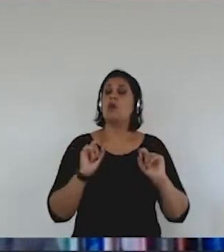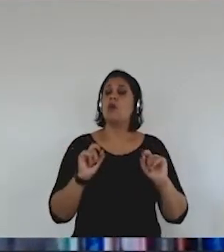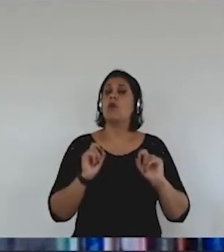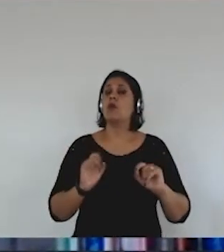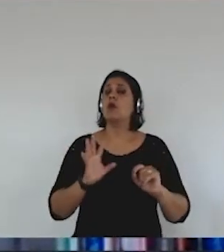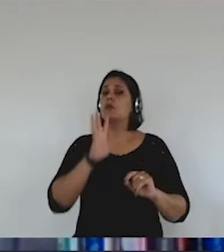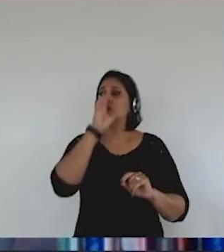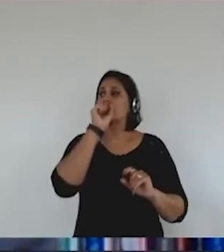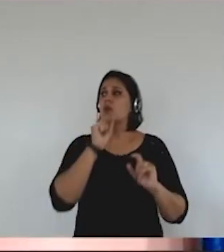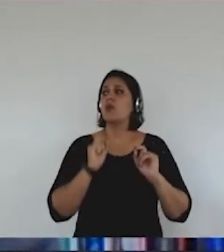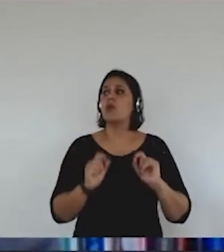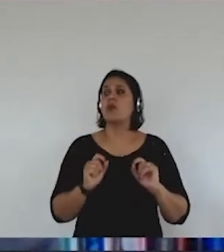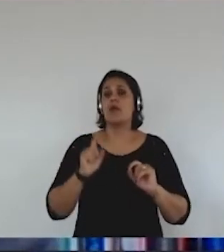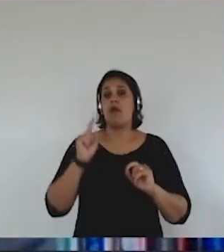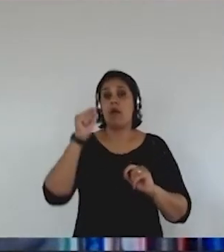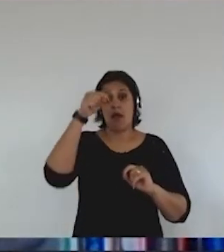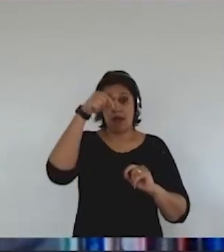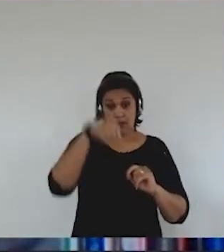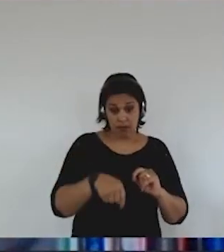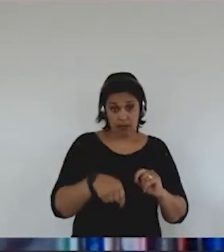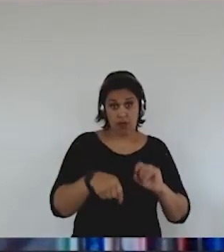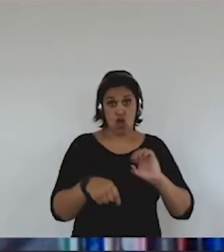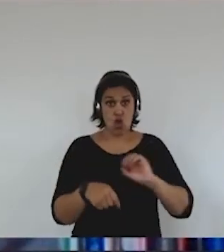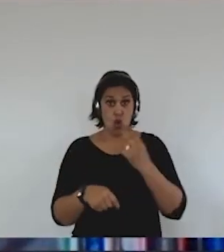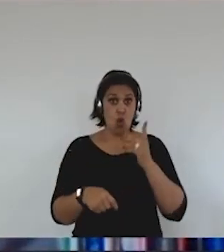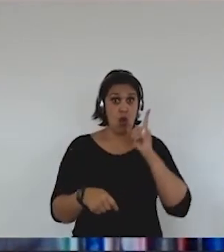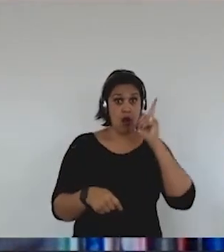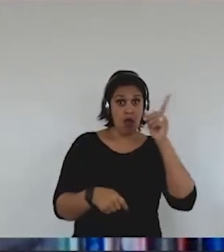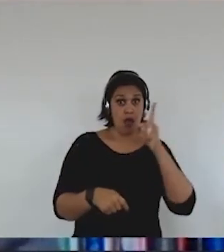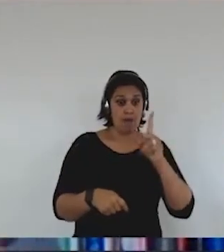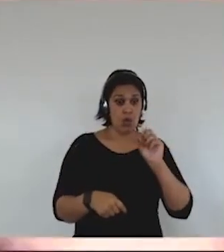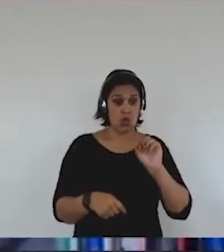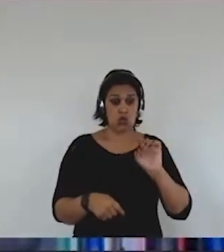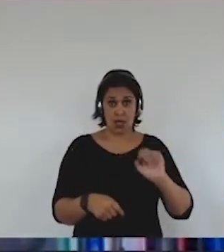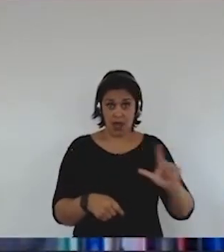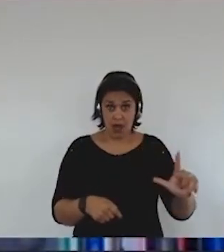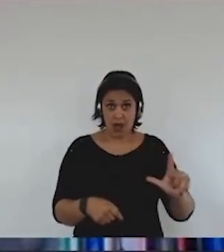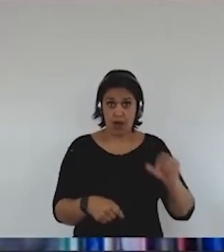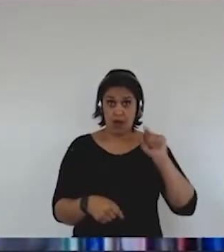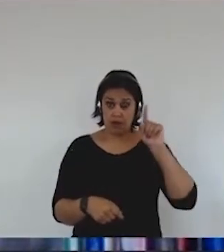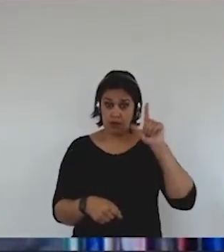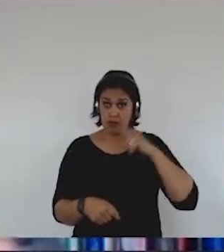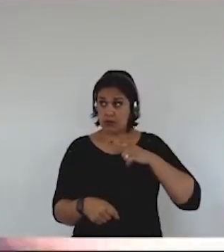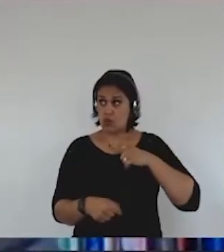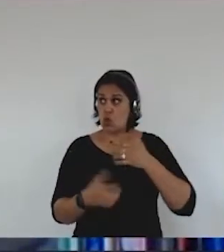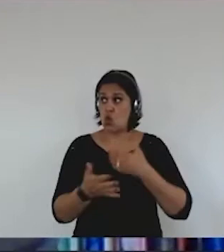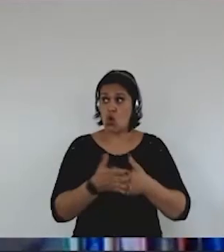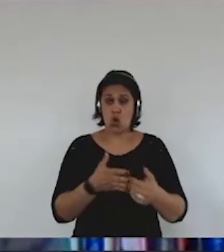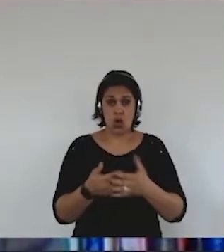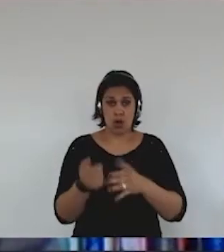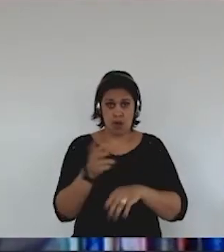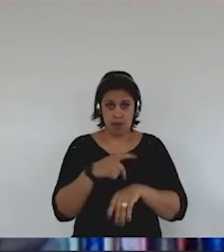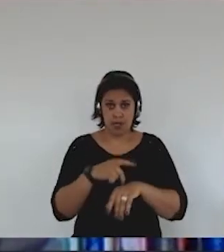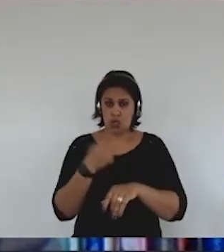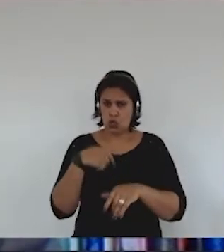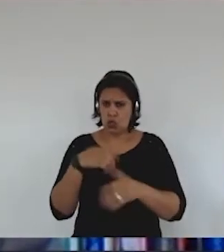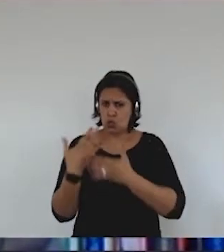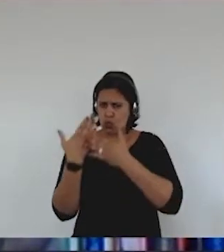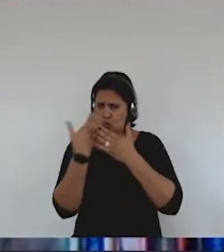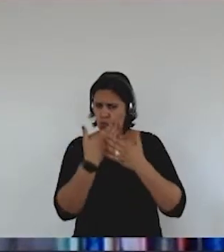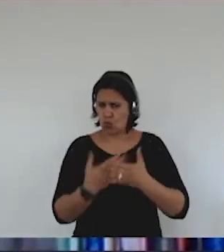tanto aqui como lá, ou como em qualquer país, ao menos dos que a gente tem conhecimento e estuda com um pouco